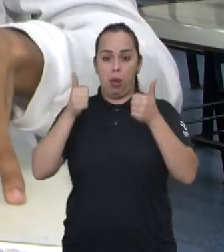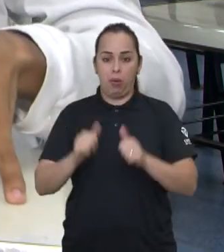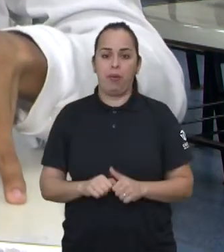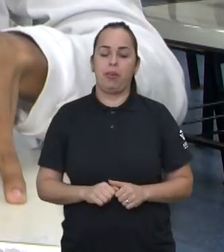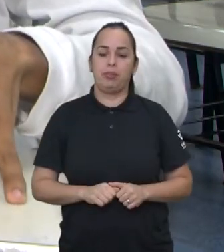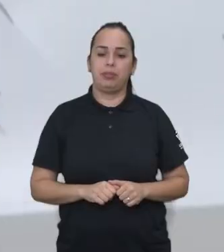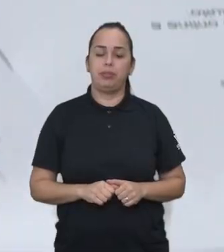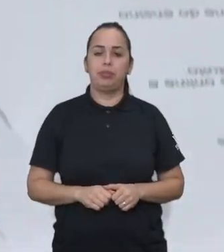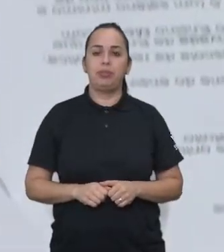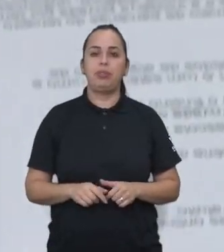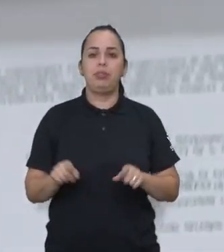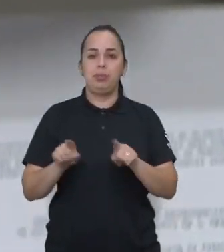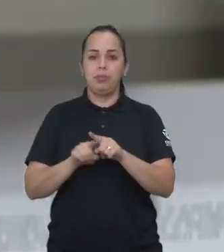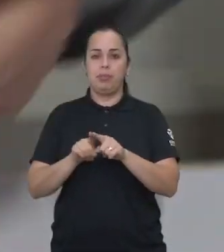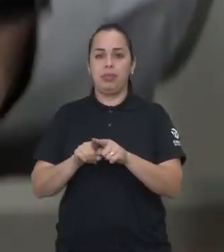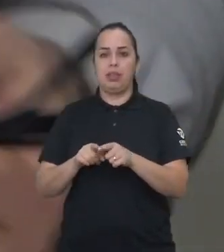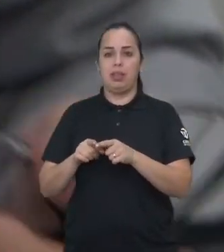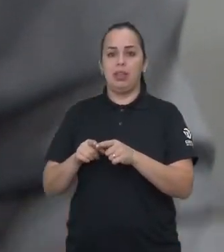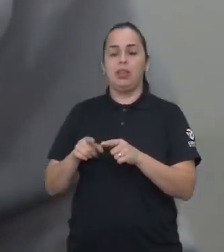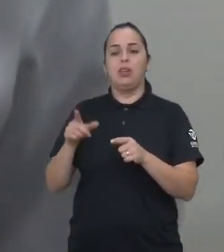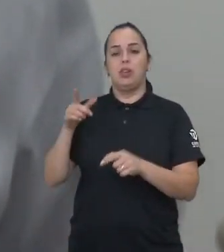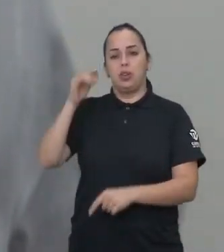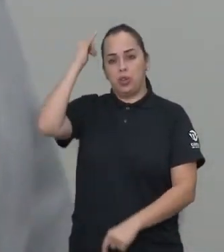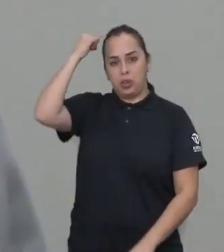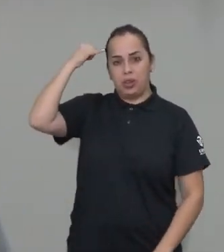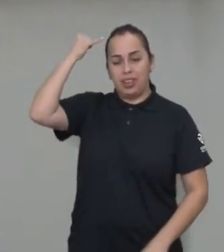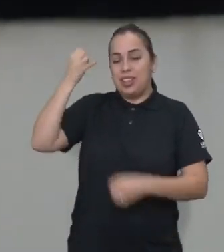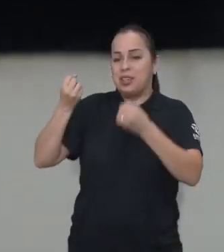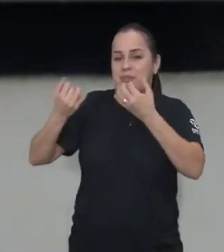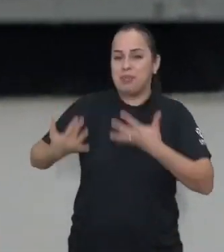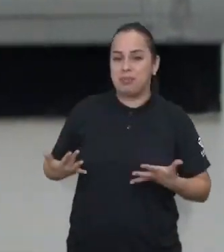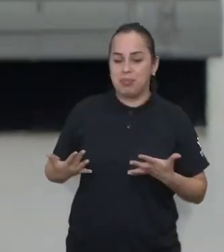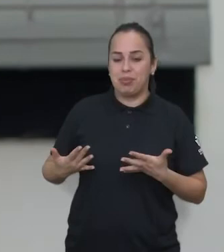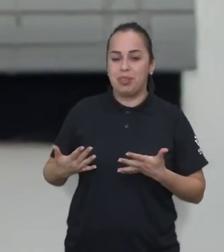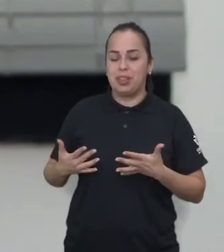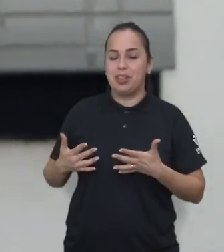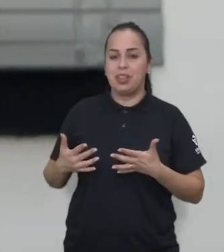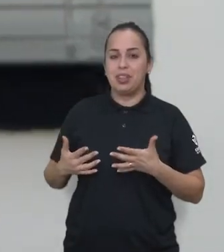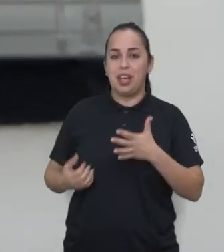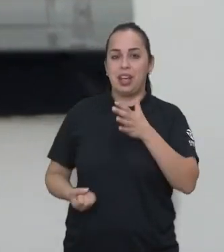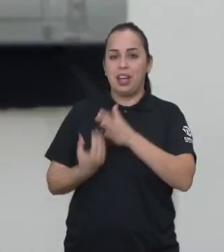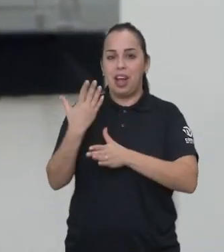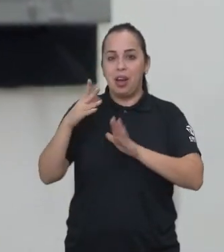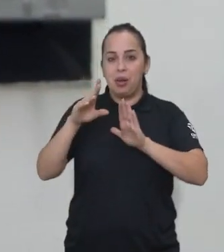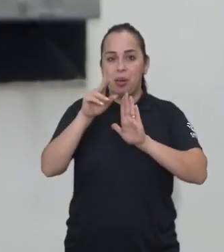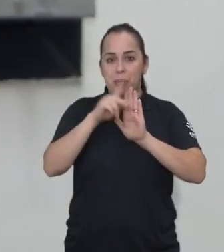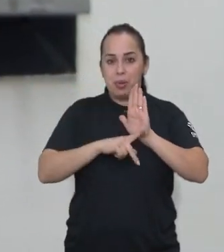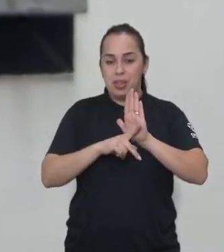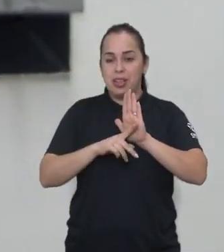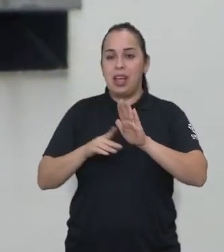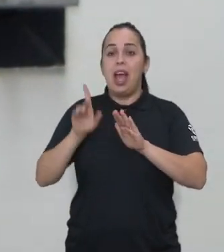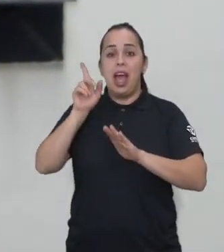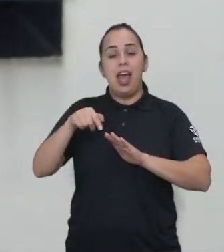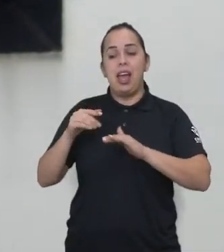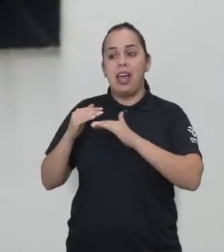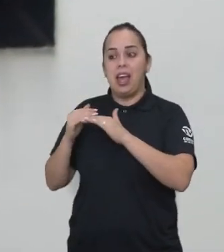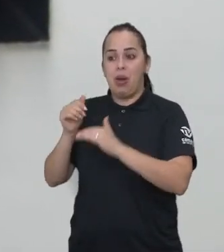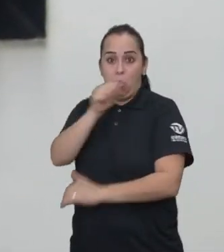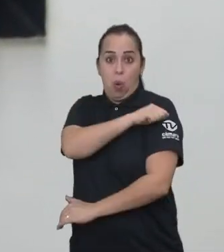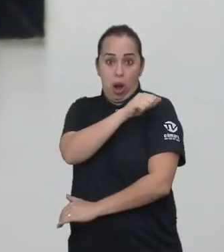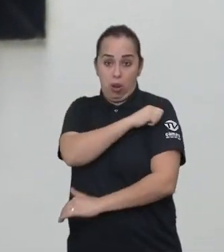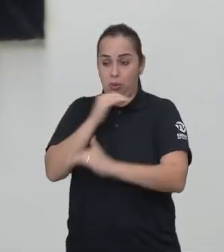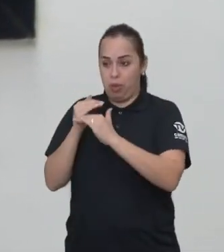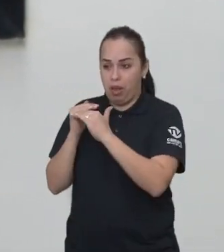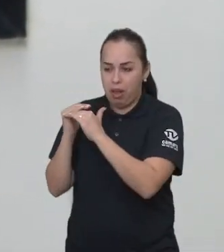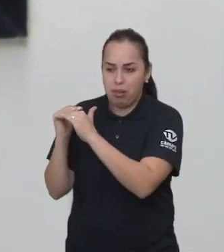está melhorando tudo seguindo o exemplo do Caju Vereador Doutor José Cláudio conta que a iniciativa do projeto é igualar as chances